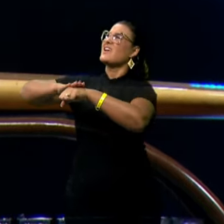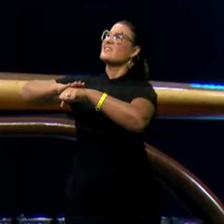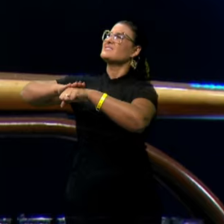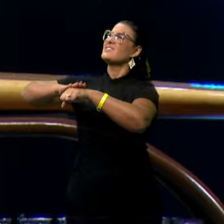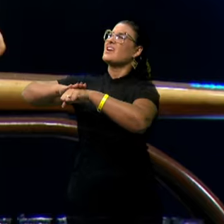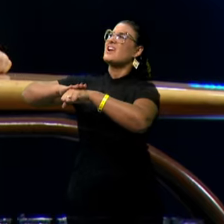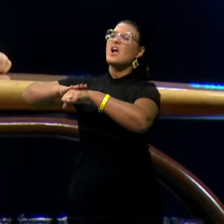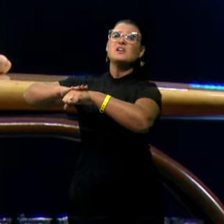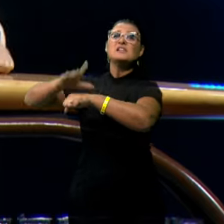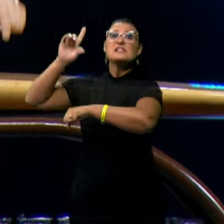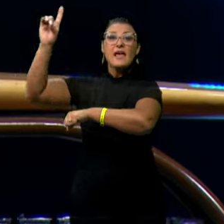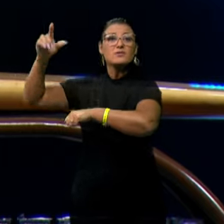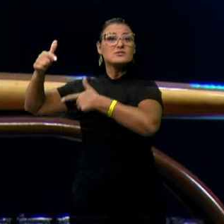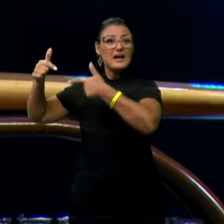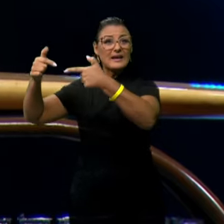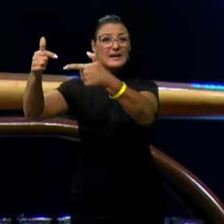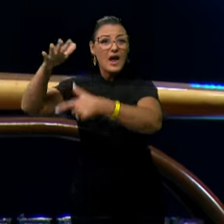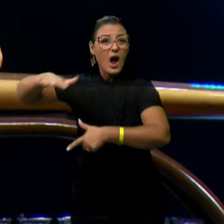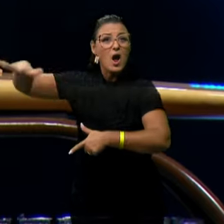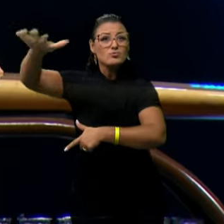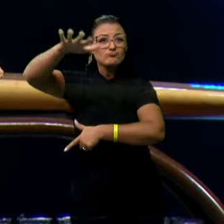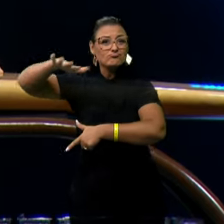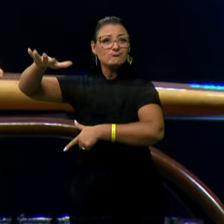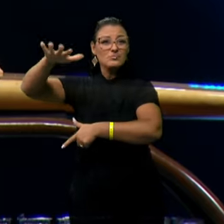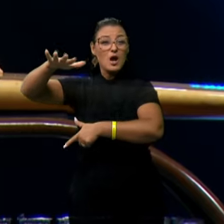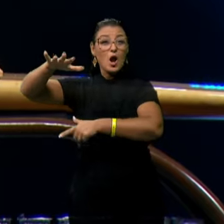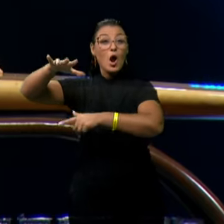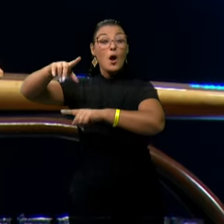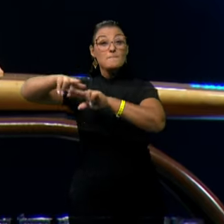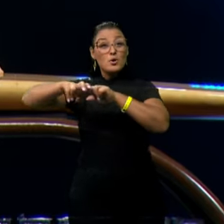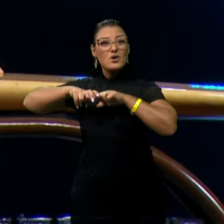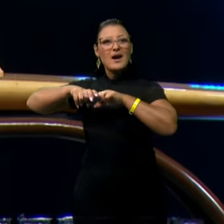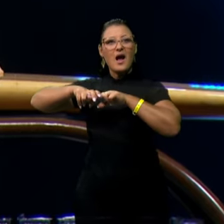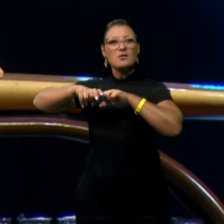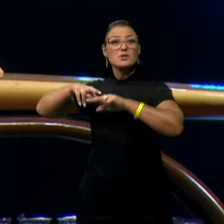por nossa nação por um destino da nossa geração